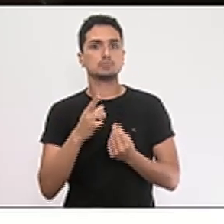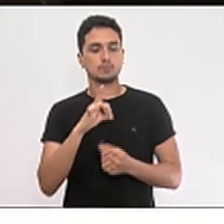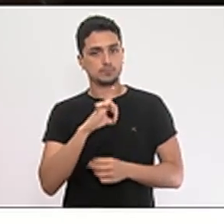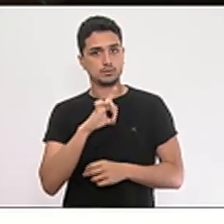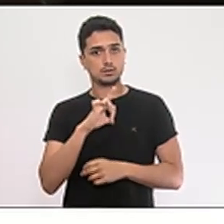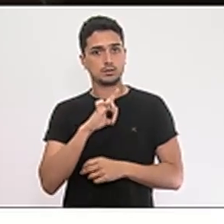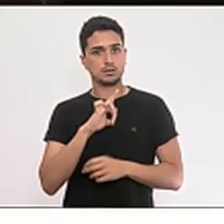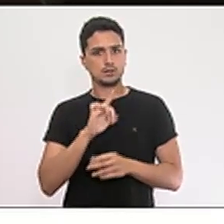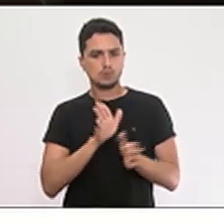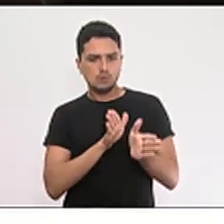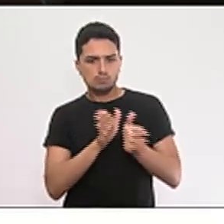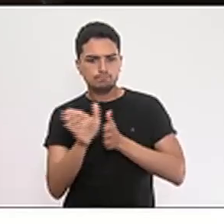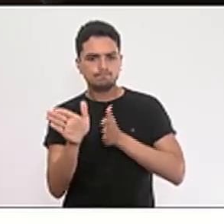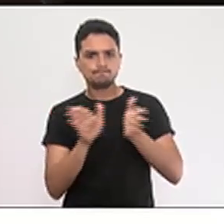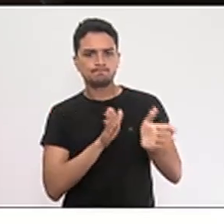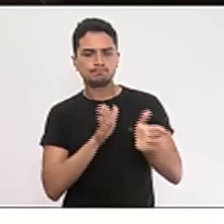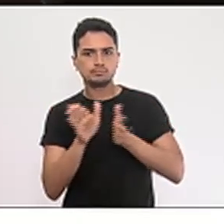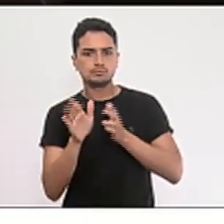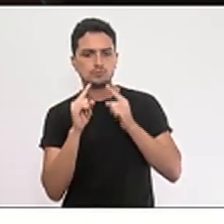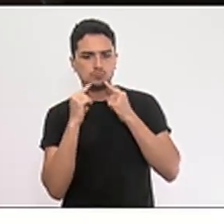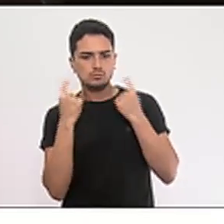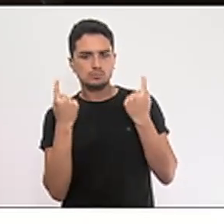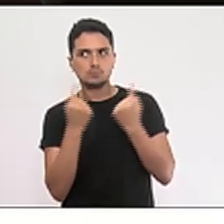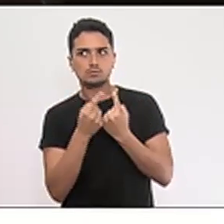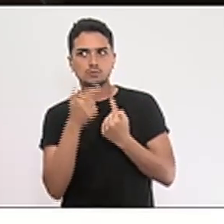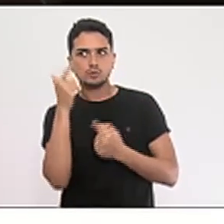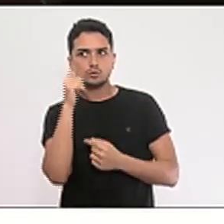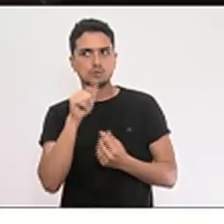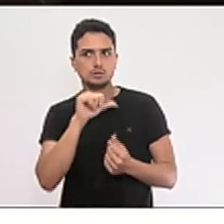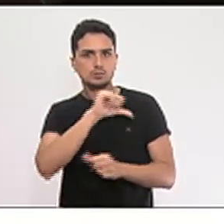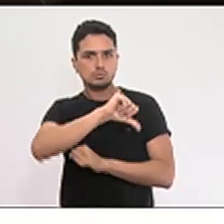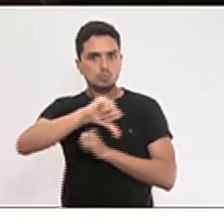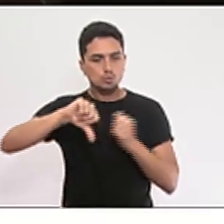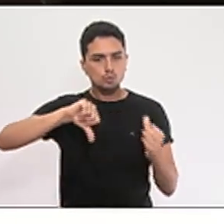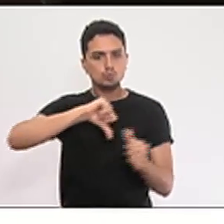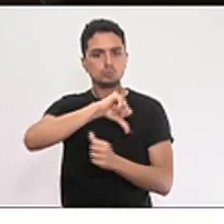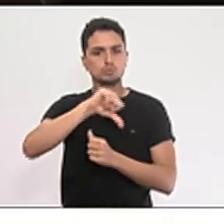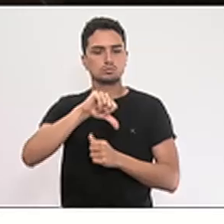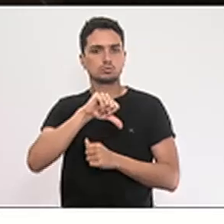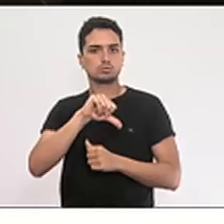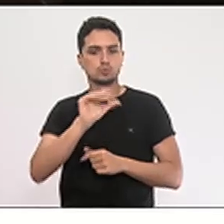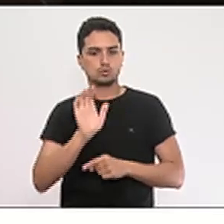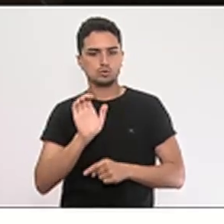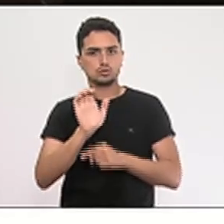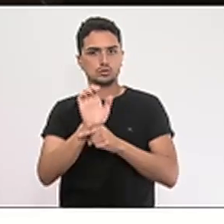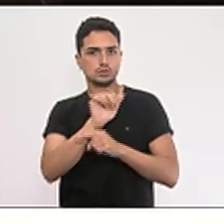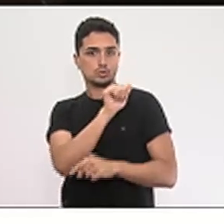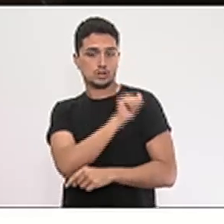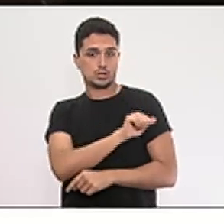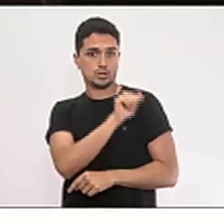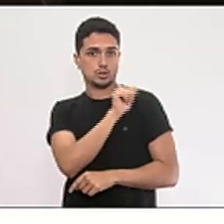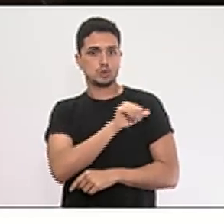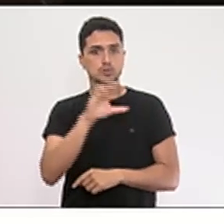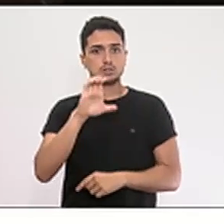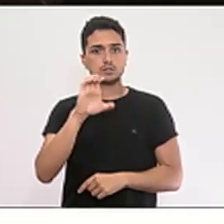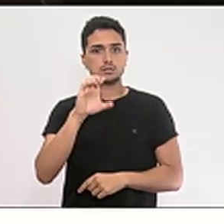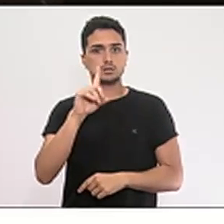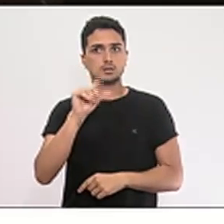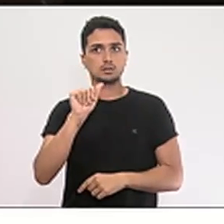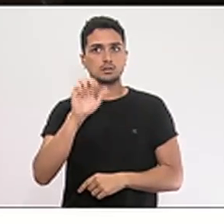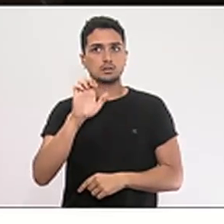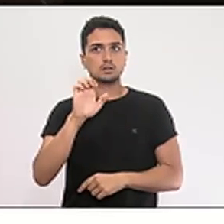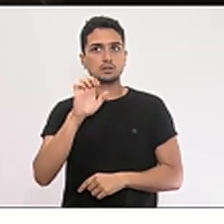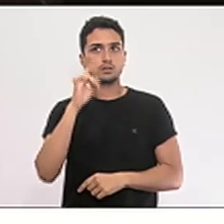o subsídio cruzado é feito pelo governo do Estado via SEDAI, sem que o Estado coloque um centavo